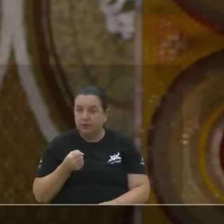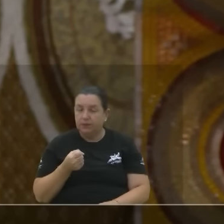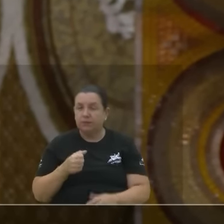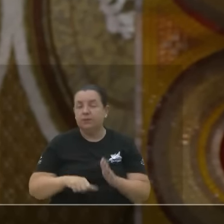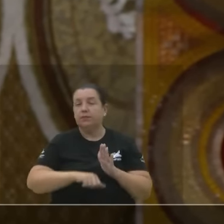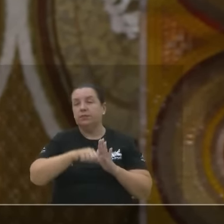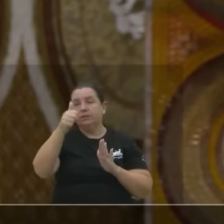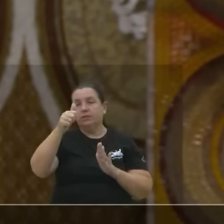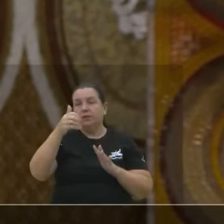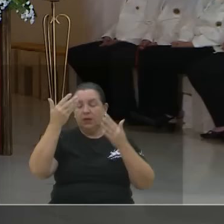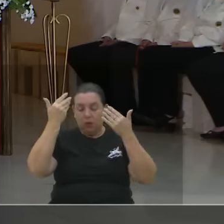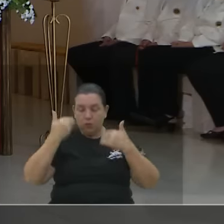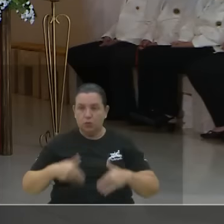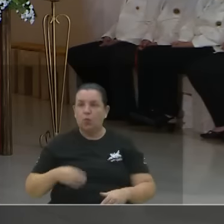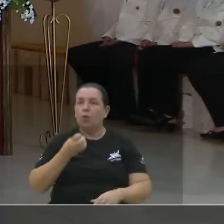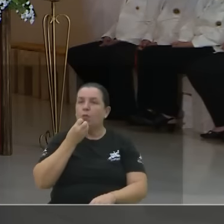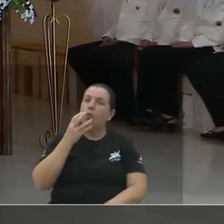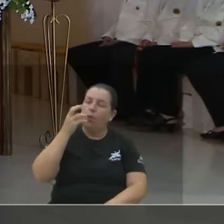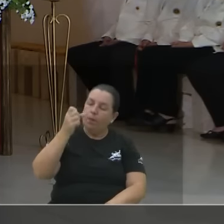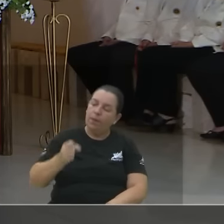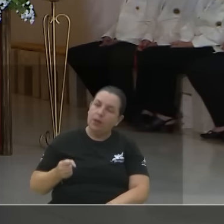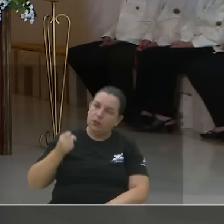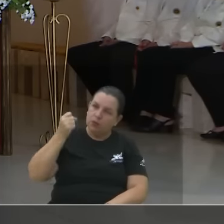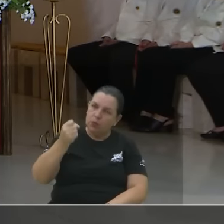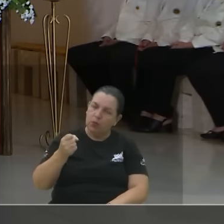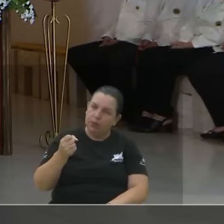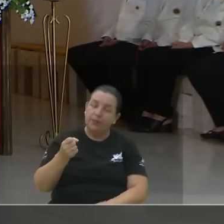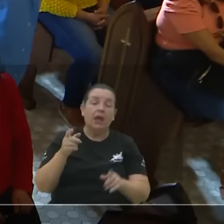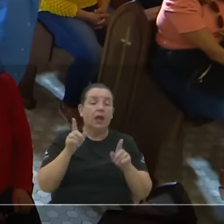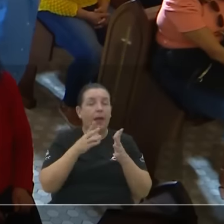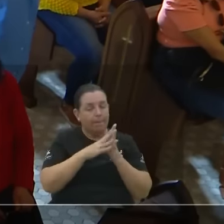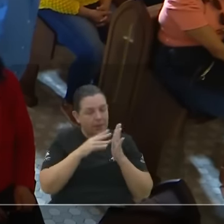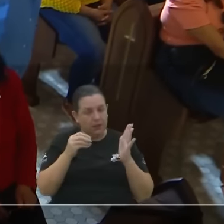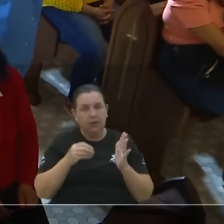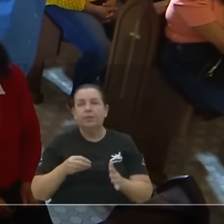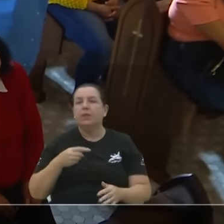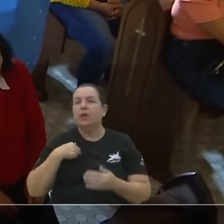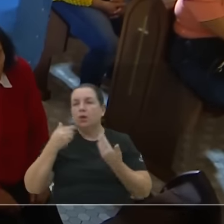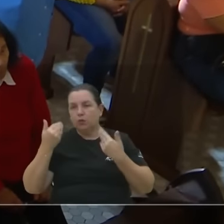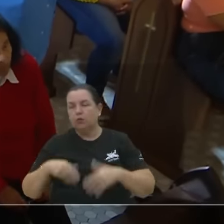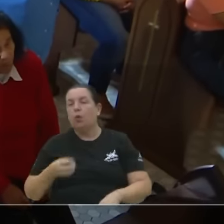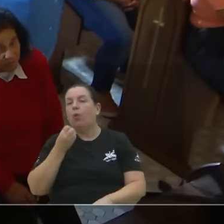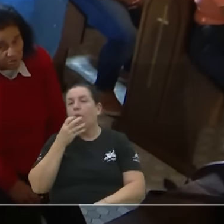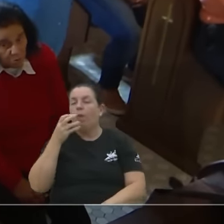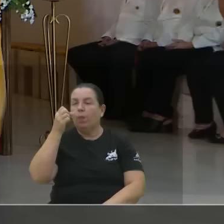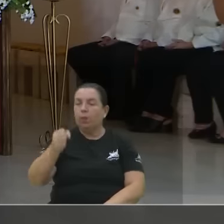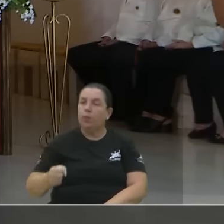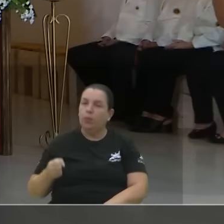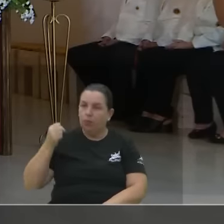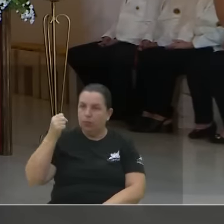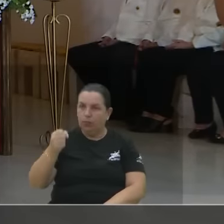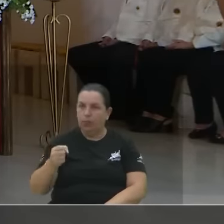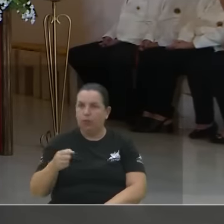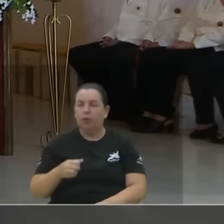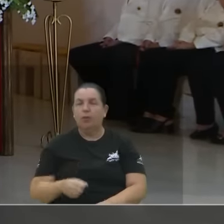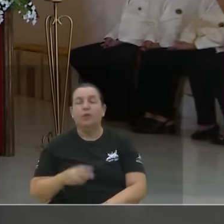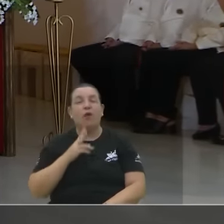Primeiro, eu sou o bom pastor. Repitam. Eu sou o bom pastor. Um pouco